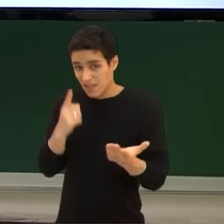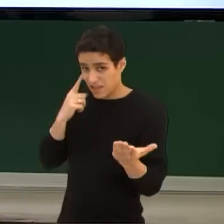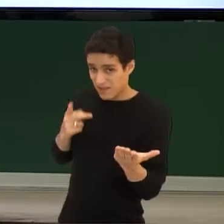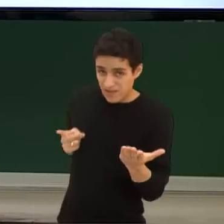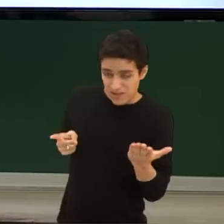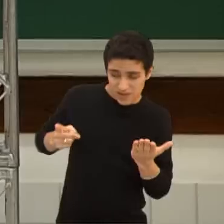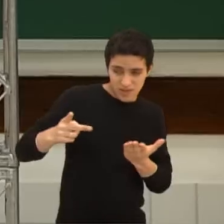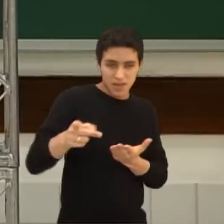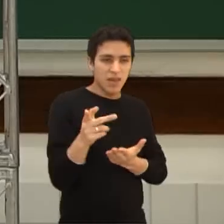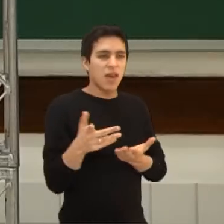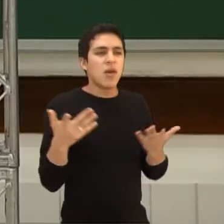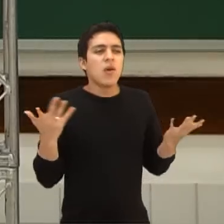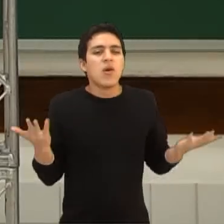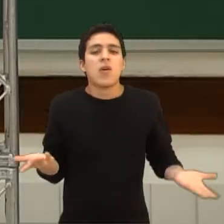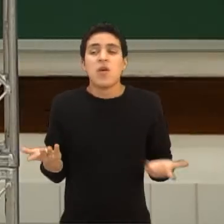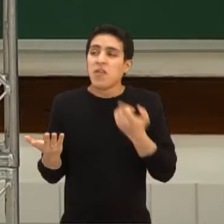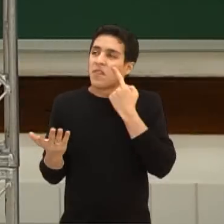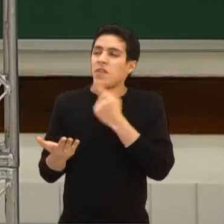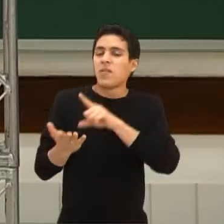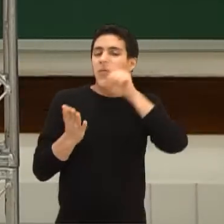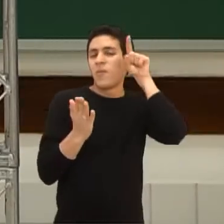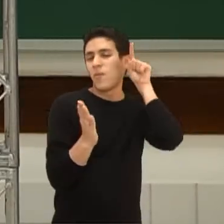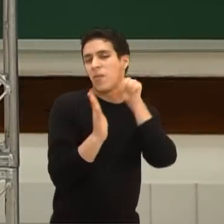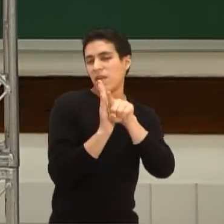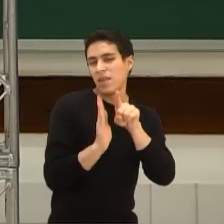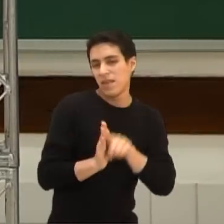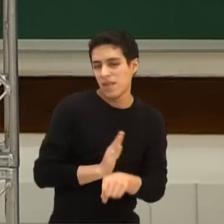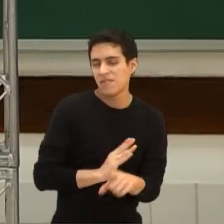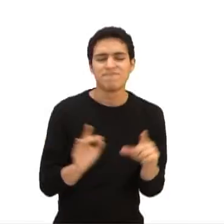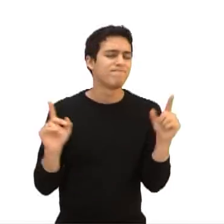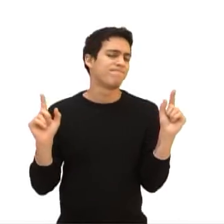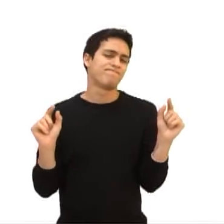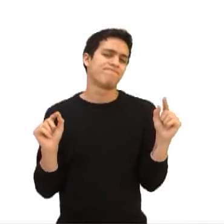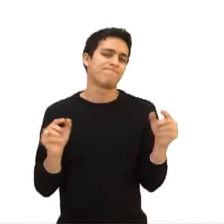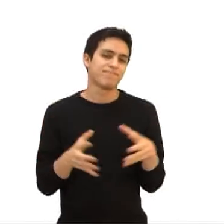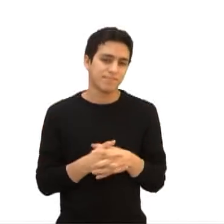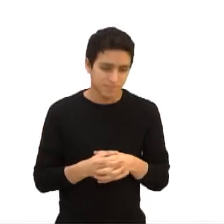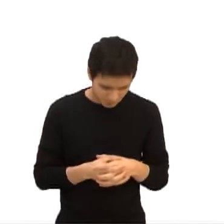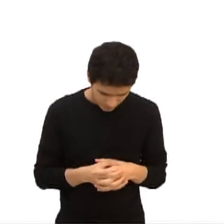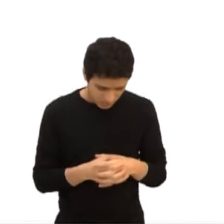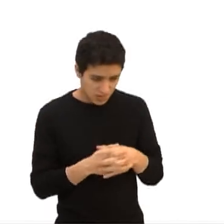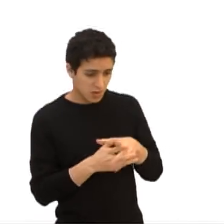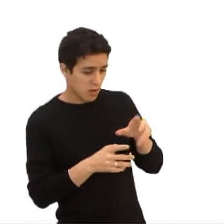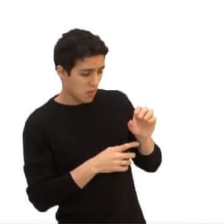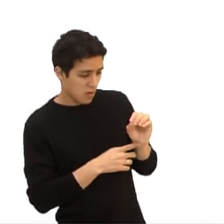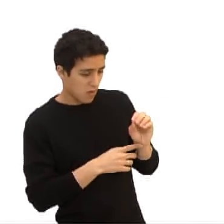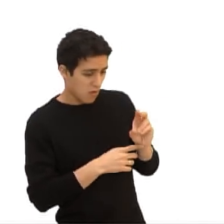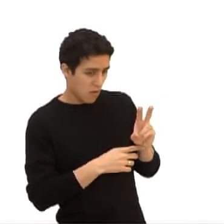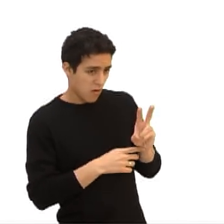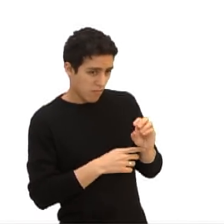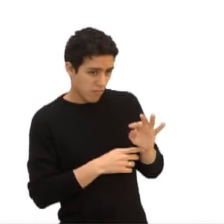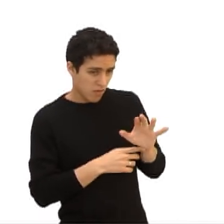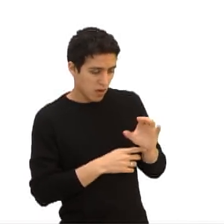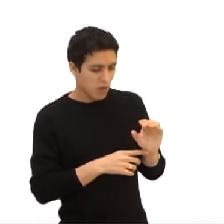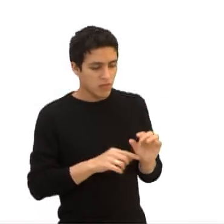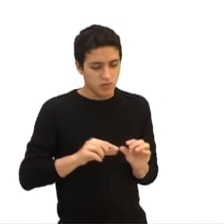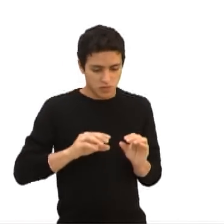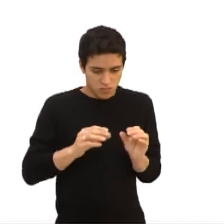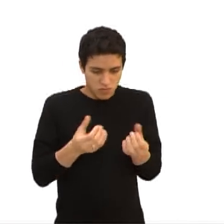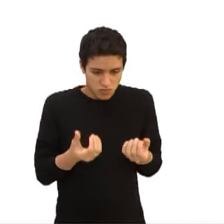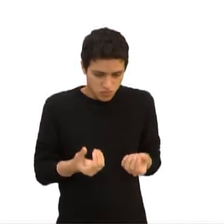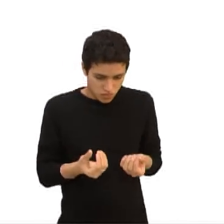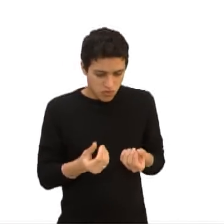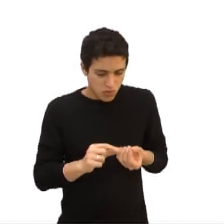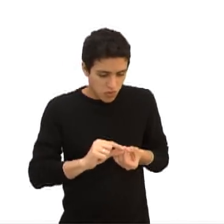Continuando então, temos aqui um quiz. E esse quiz diz o seguinte: o ovócito, após ser liberado no momento